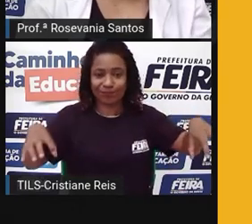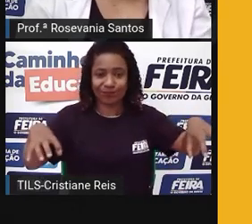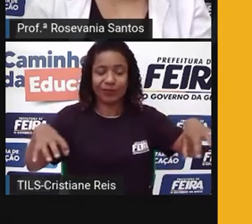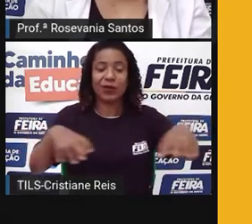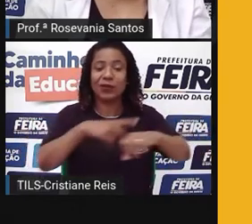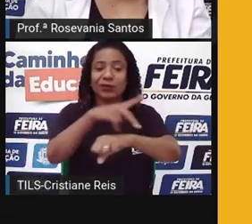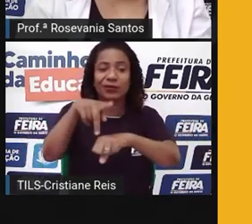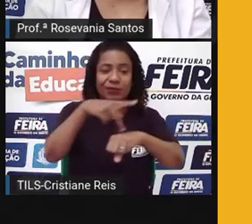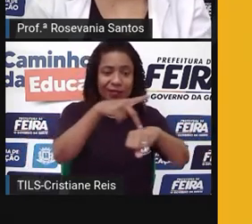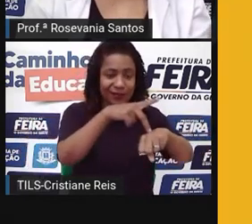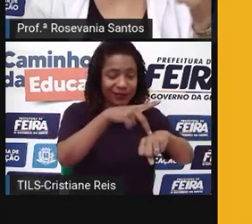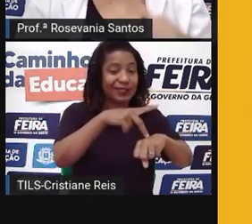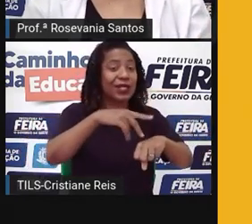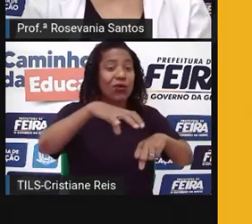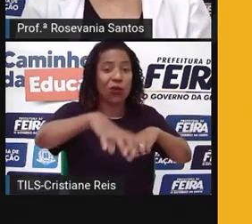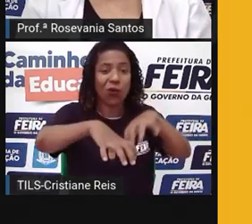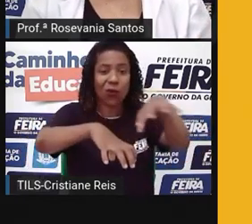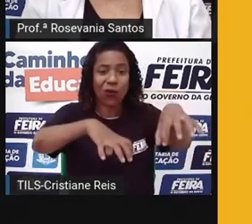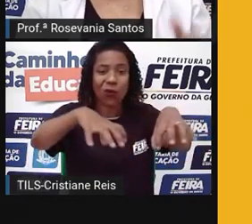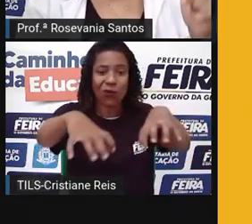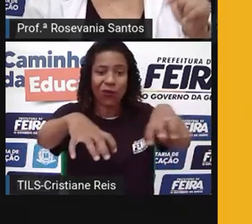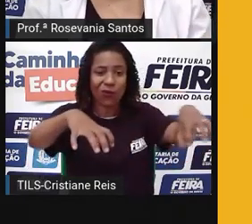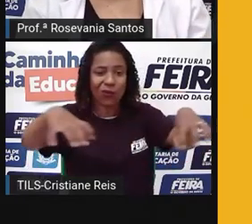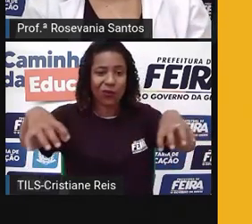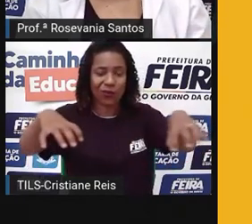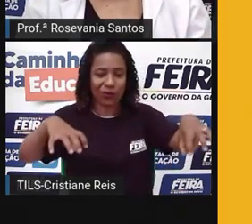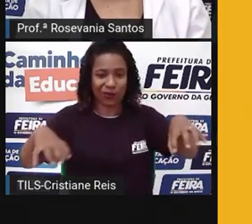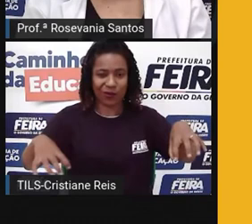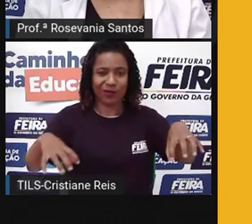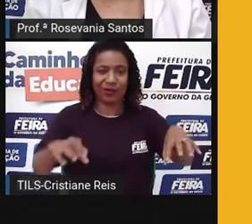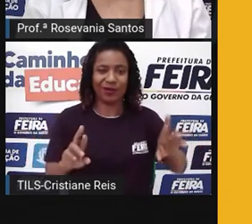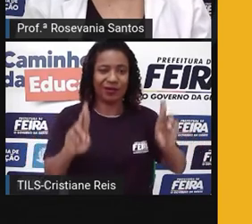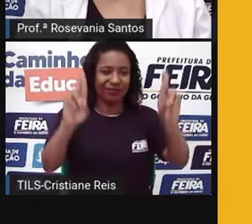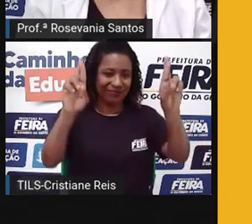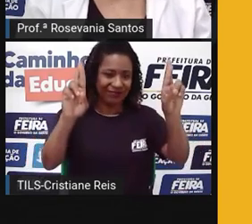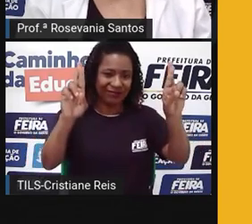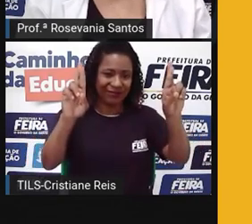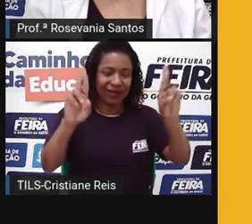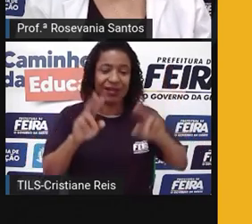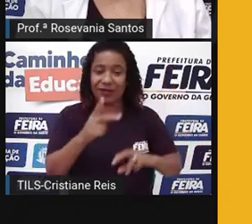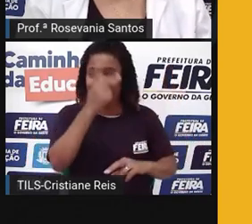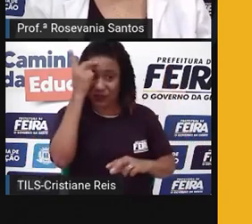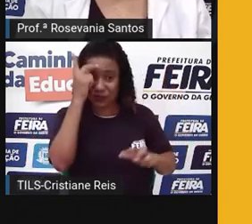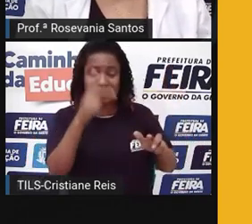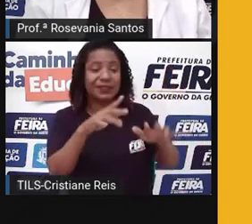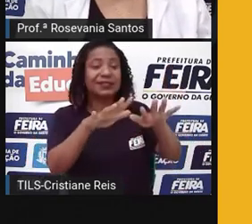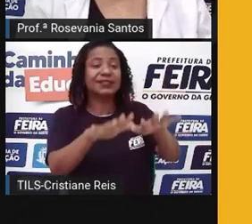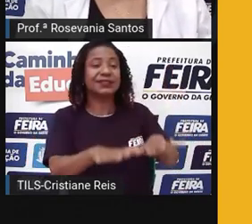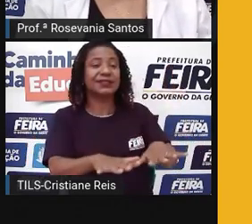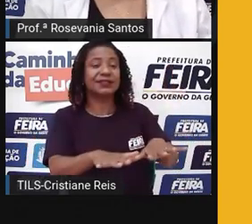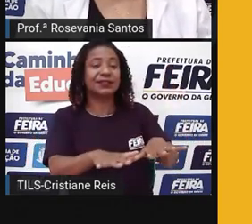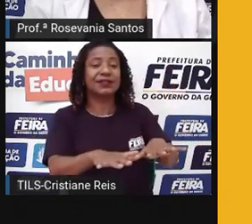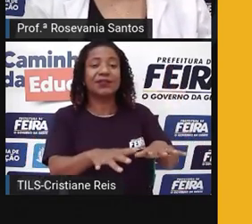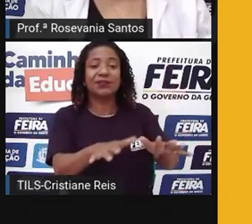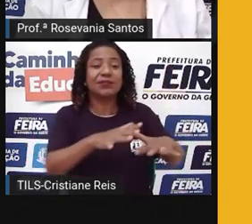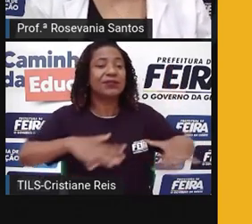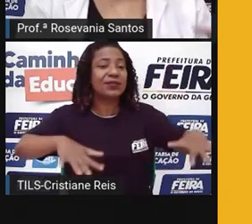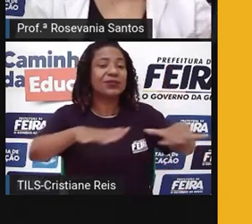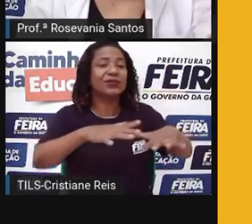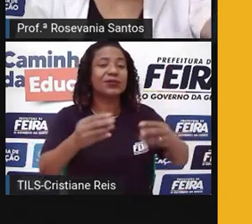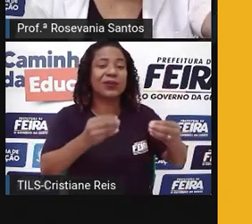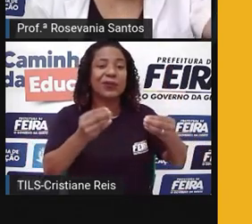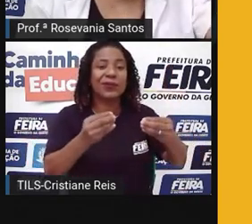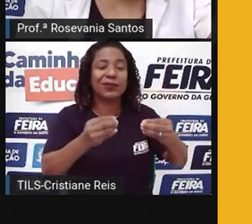entre os países colonizadores e não levei em consideração o povo que já estava no lugar. E aí essas zonas geram zonas de